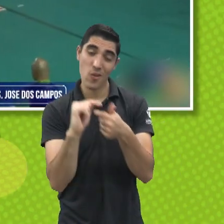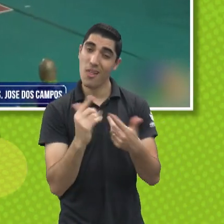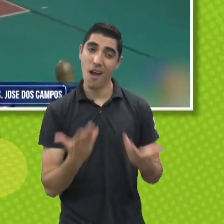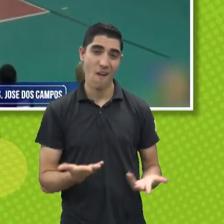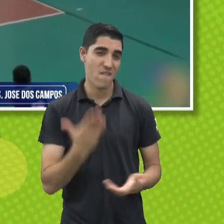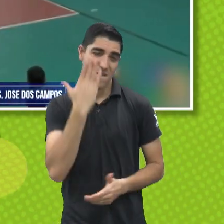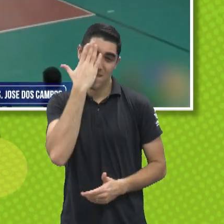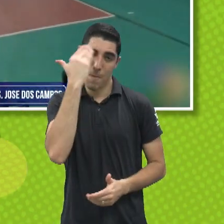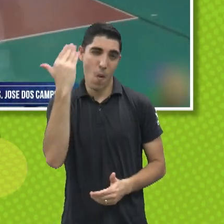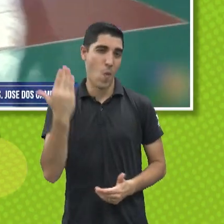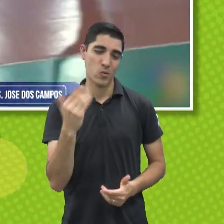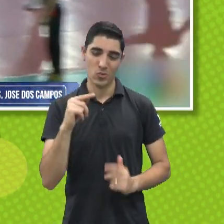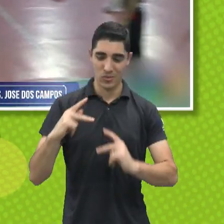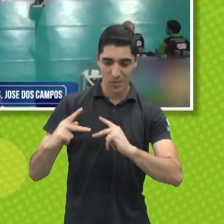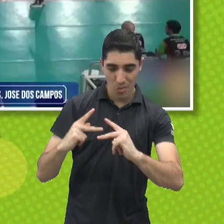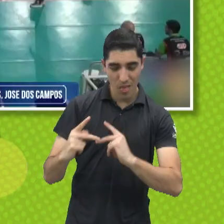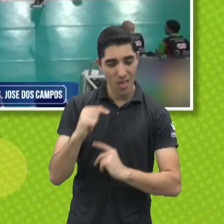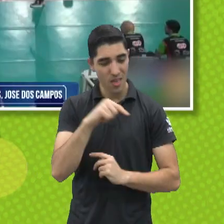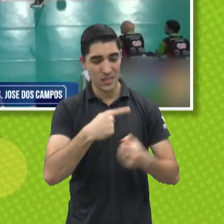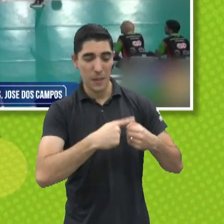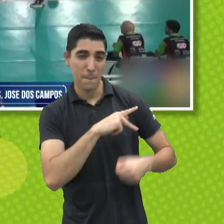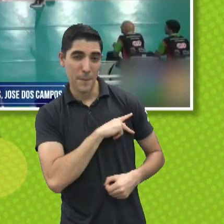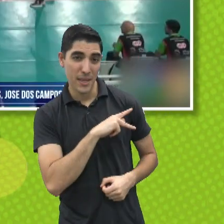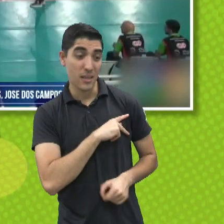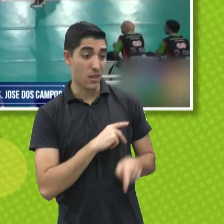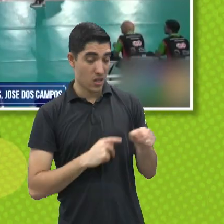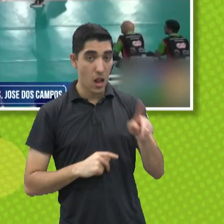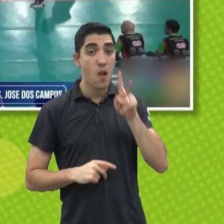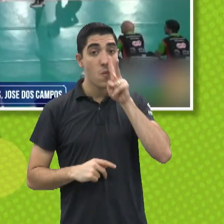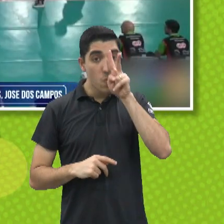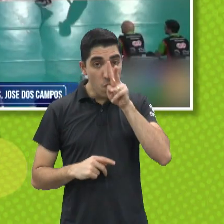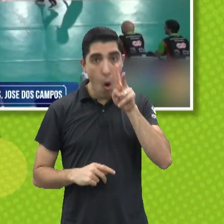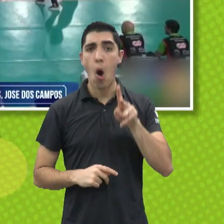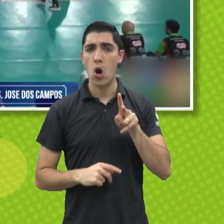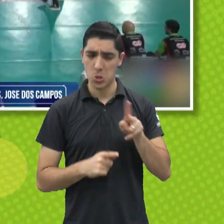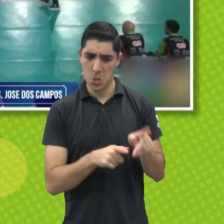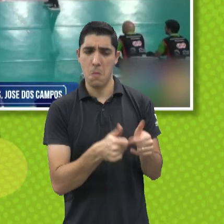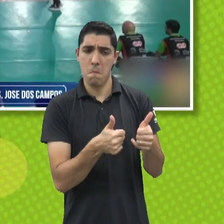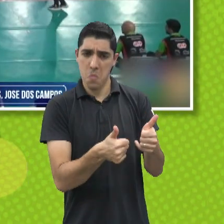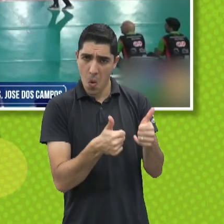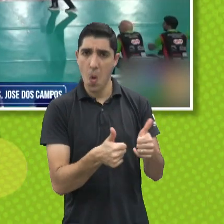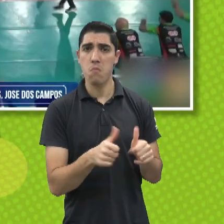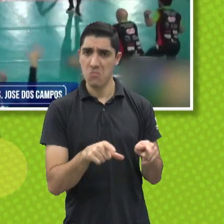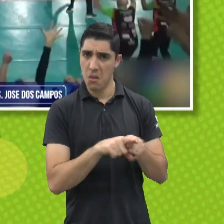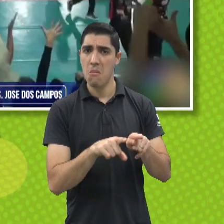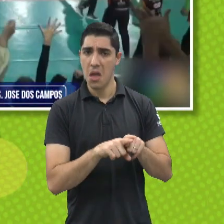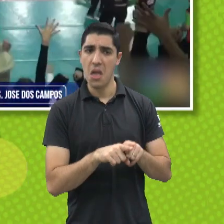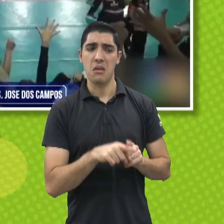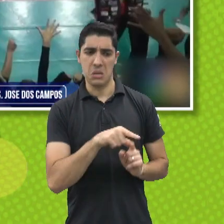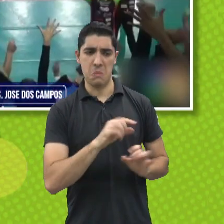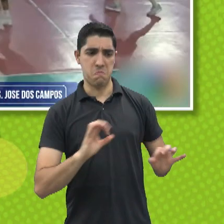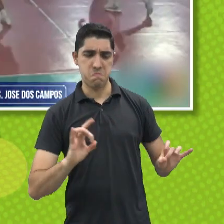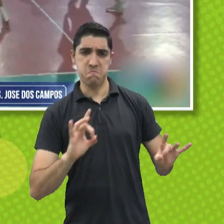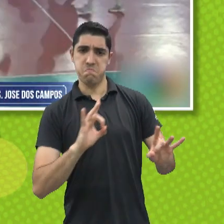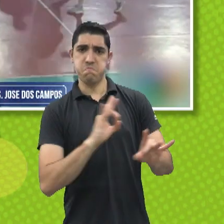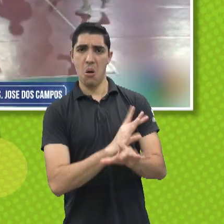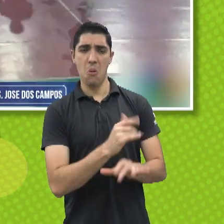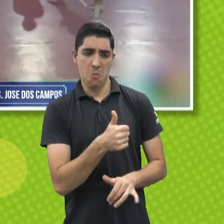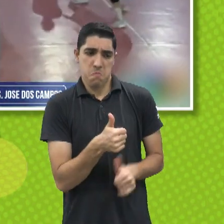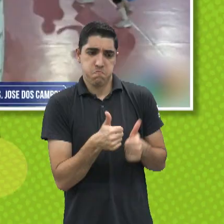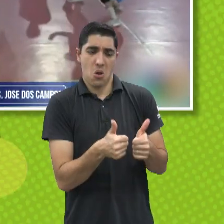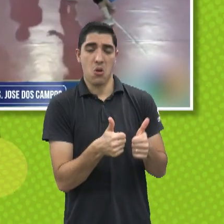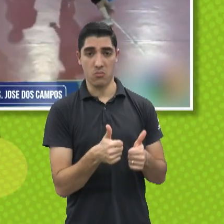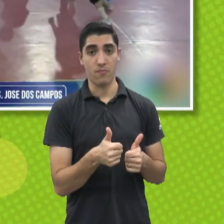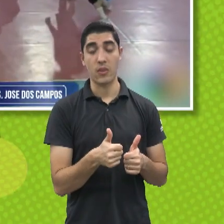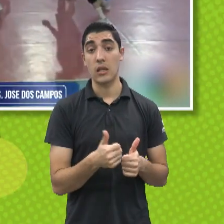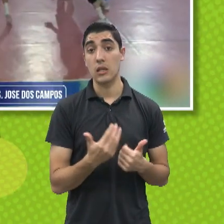São José enfrentou uma equipe que estava qualificada, preparada, que também é muito forte nas categorias de base, que é Pinda. O time vinha